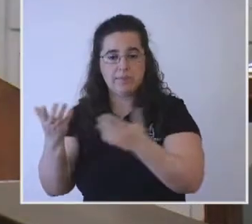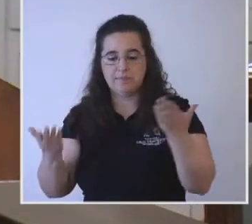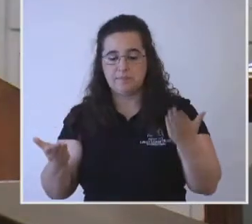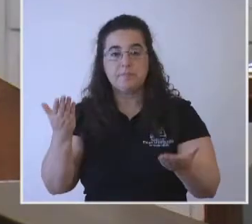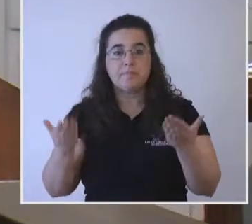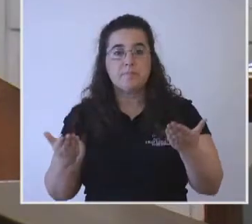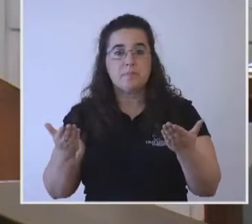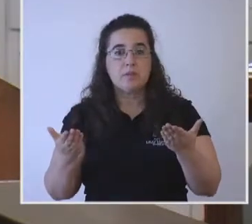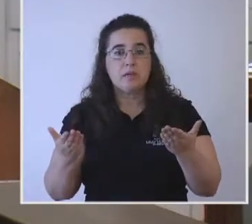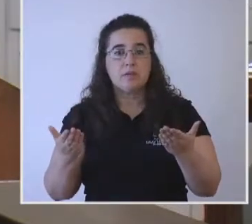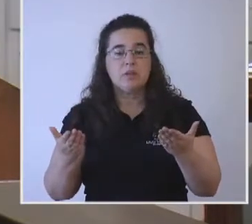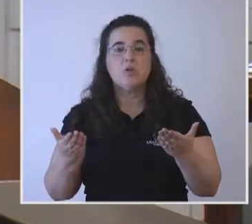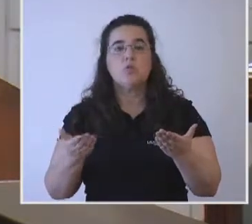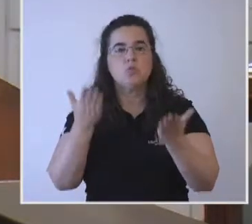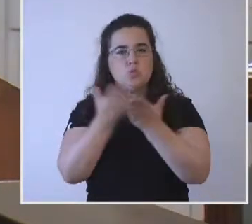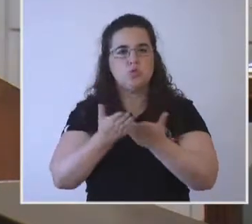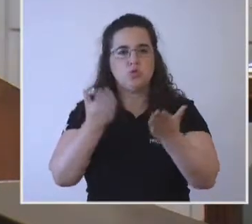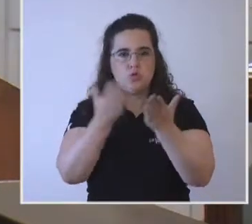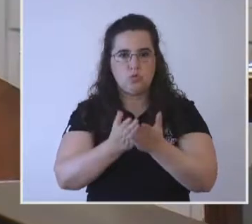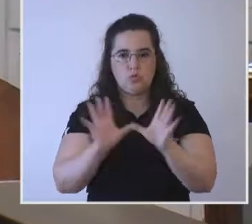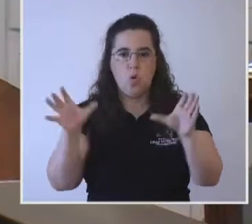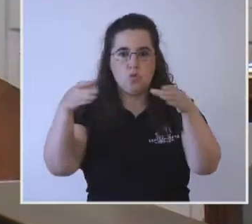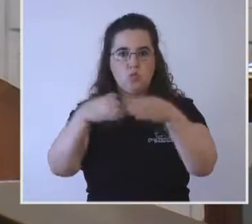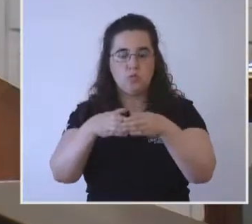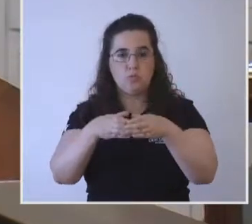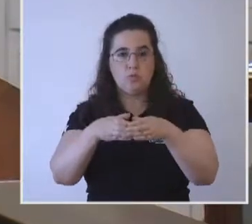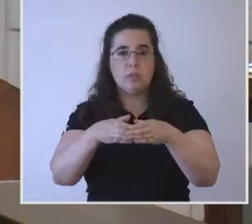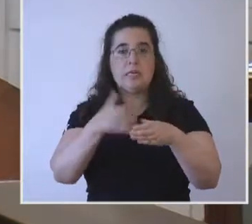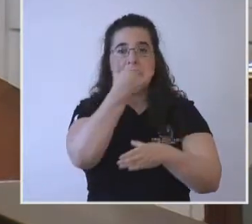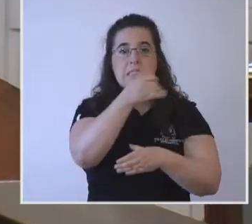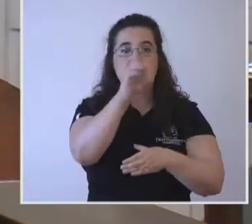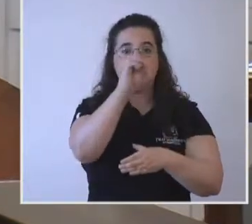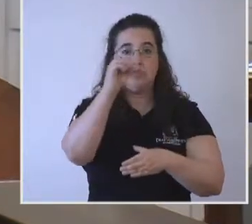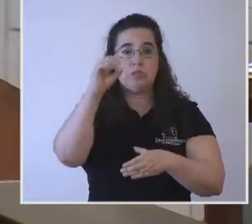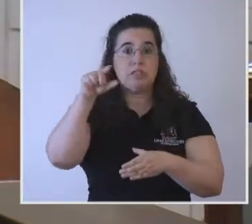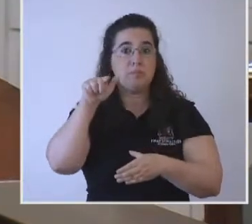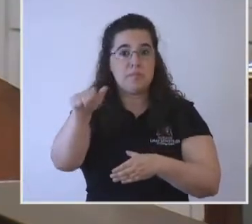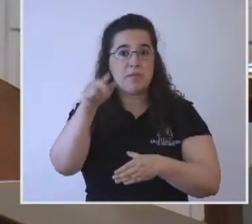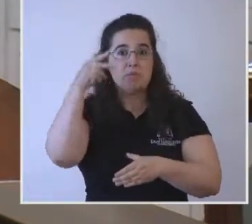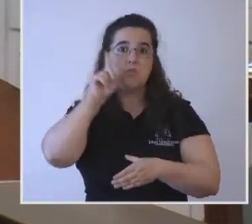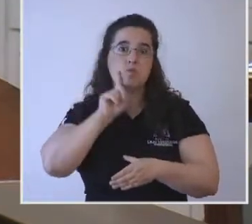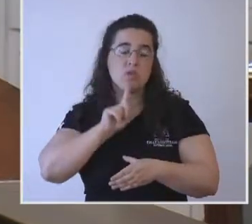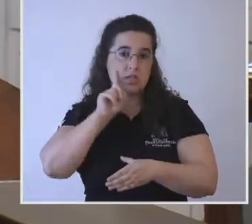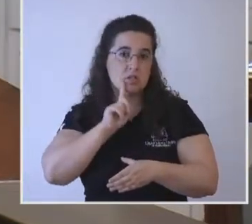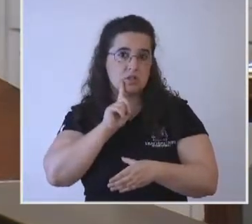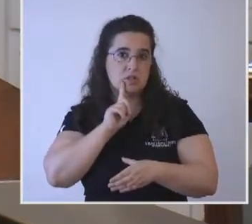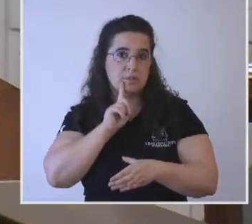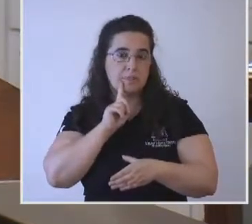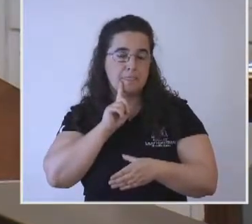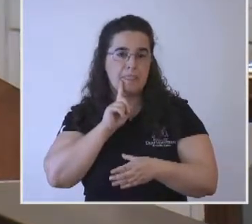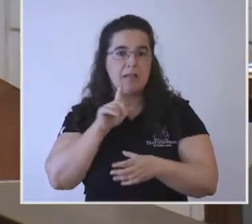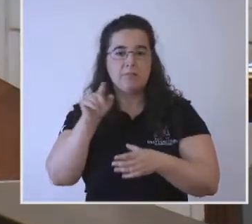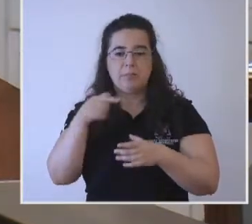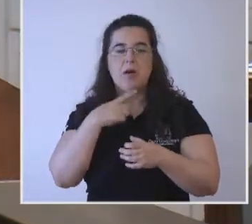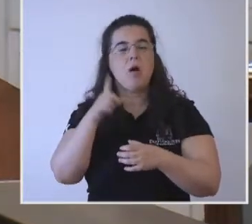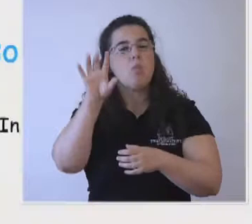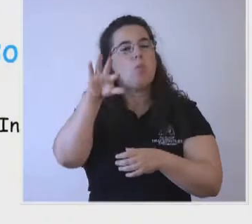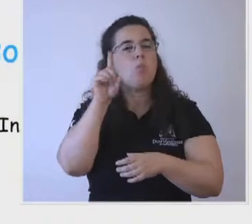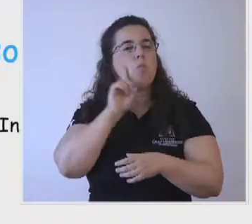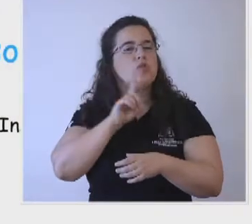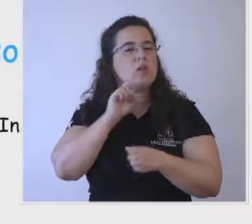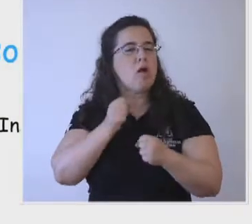em 200.000 mulheres entre os 50 e os 71 anos permite afirmar que mulheres com ligeiro excesso de peso